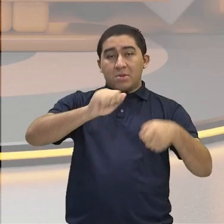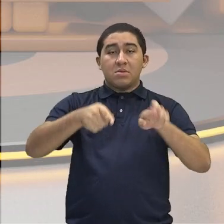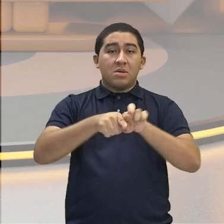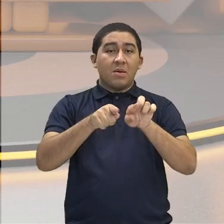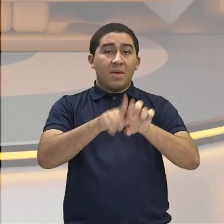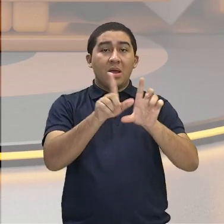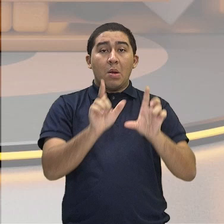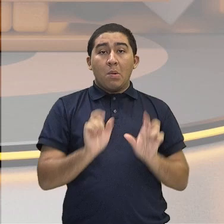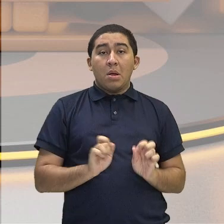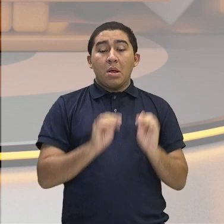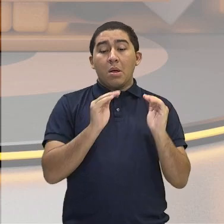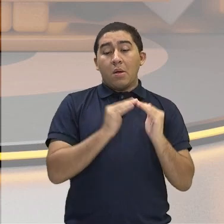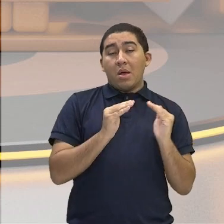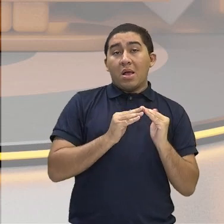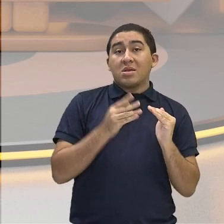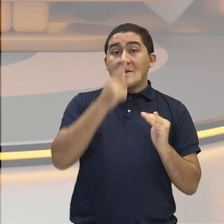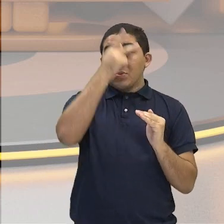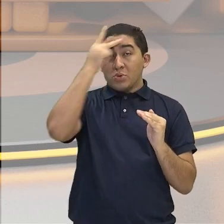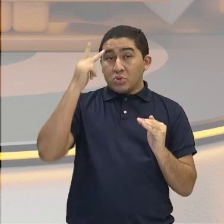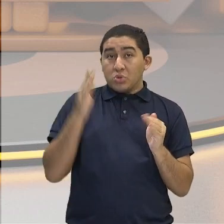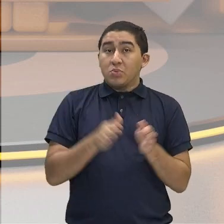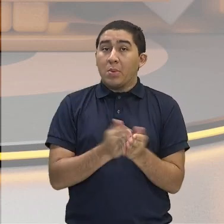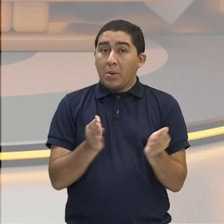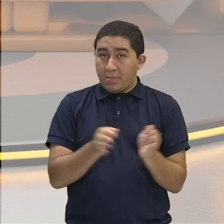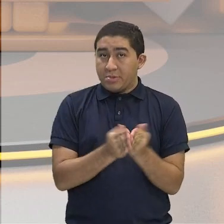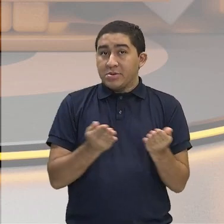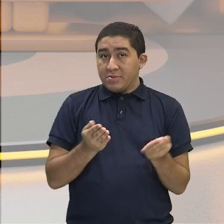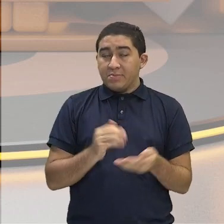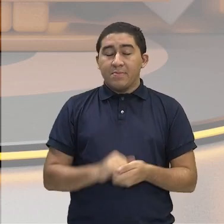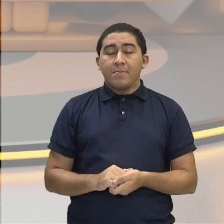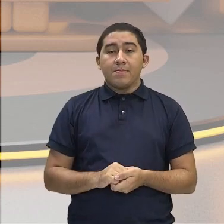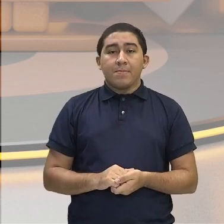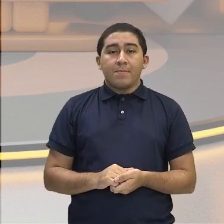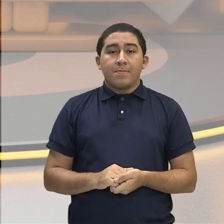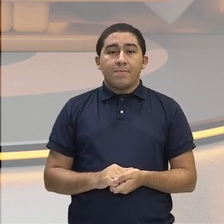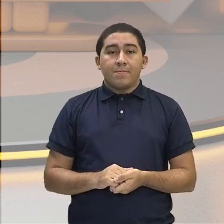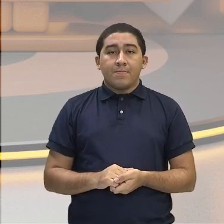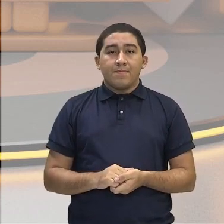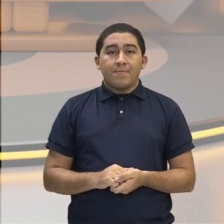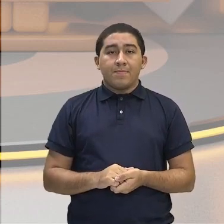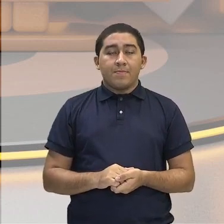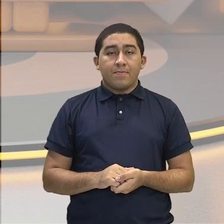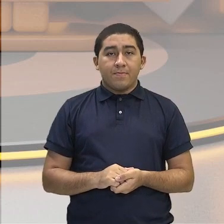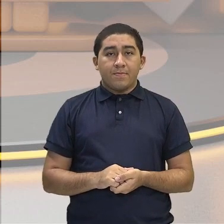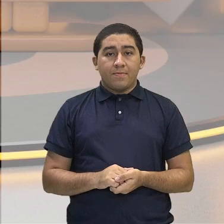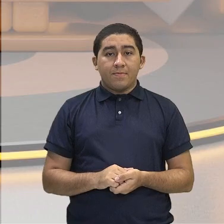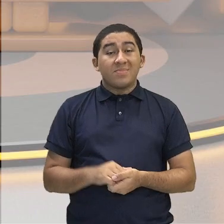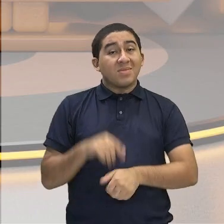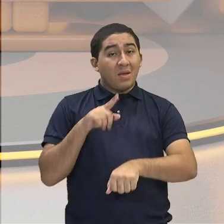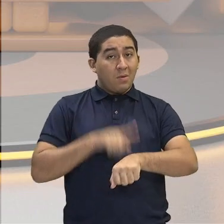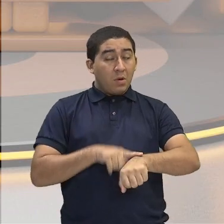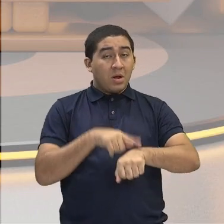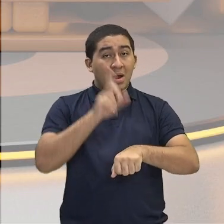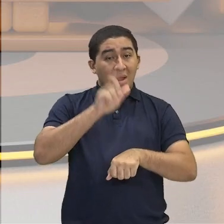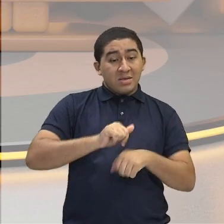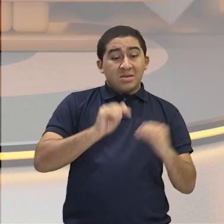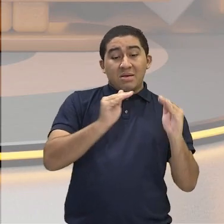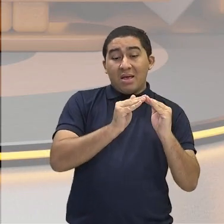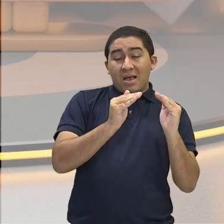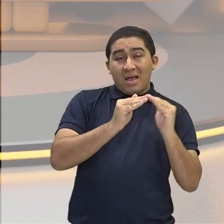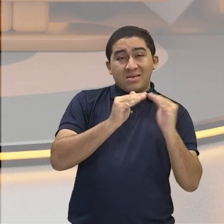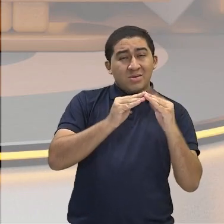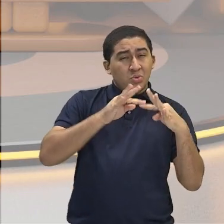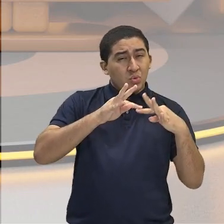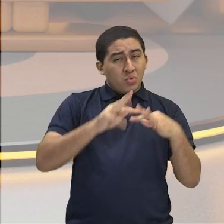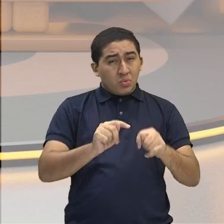da população carente, certo? Da população mais pobre. E quando essas pessoas tiveram ali os seus casebres